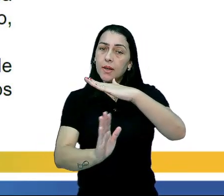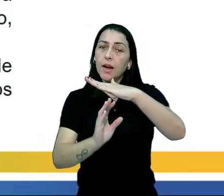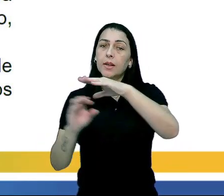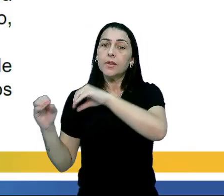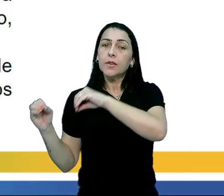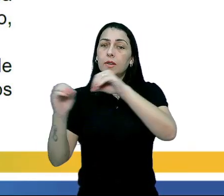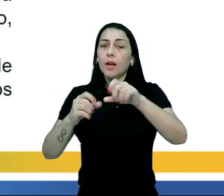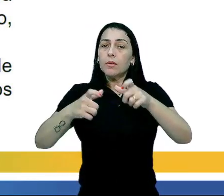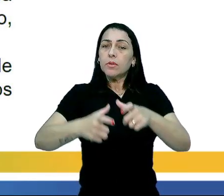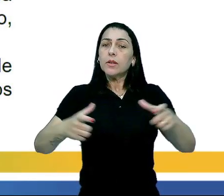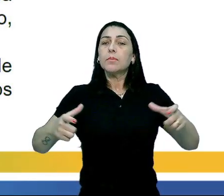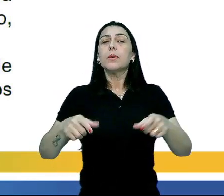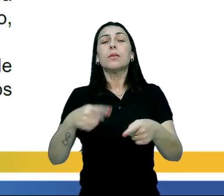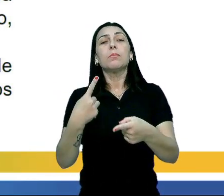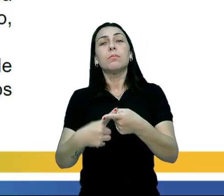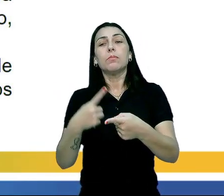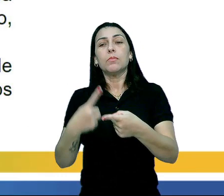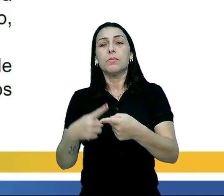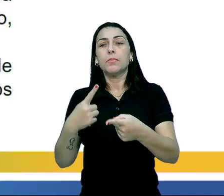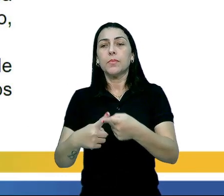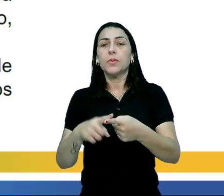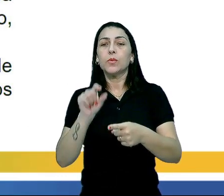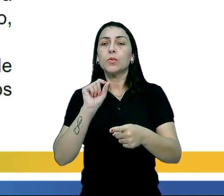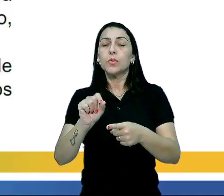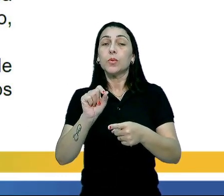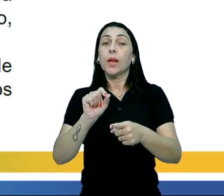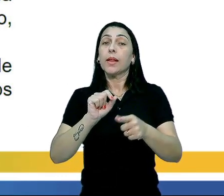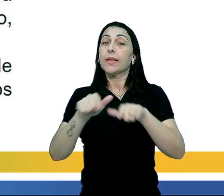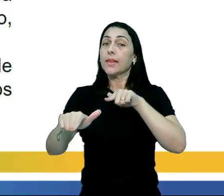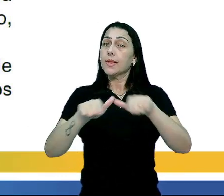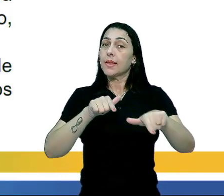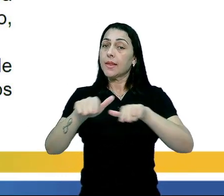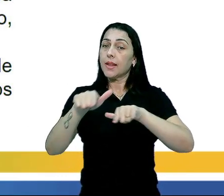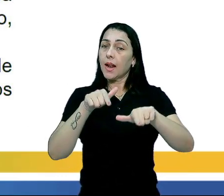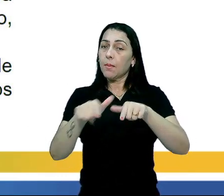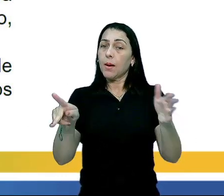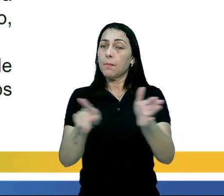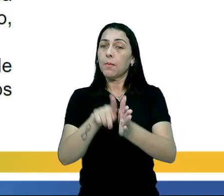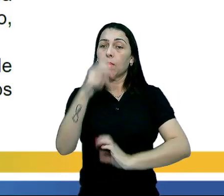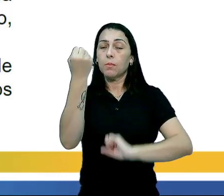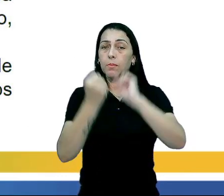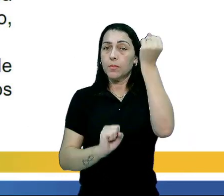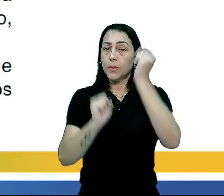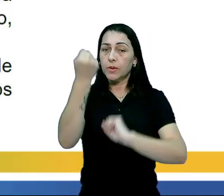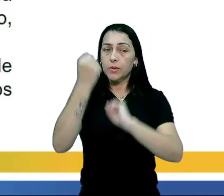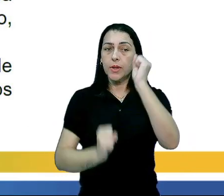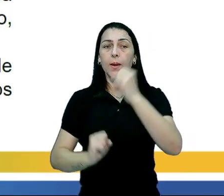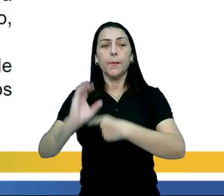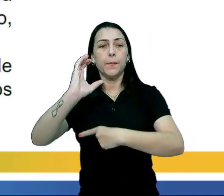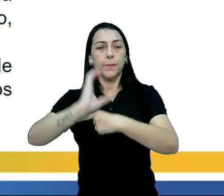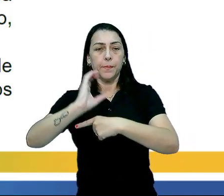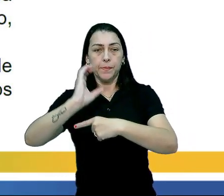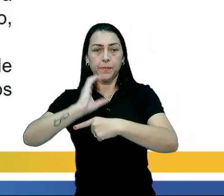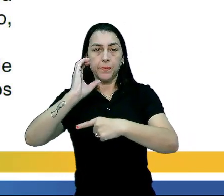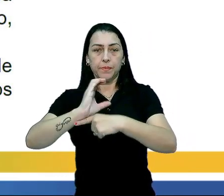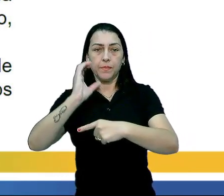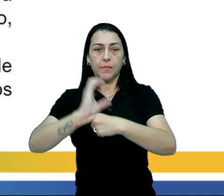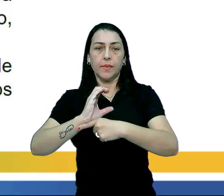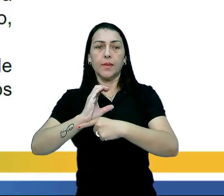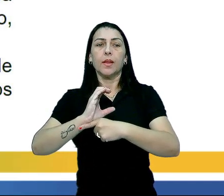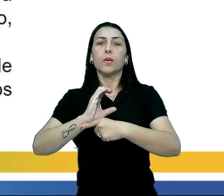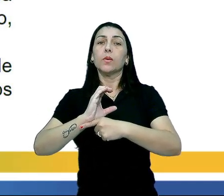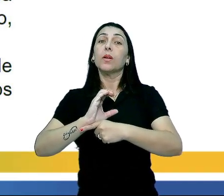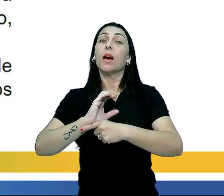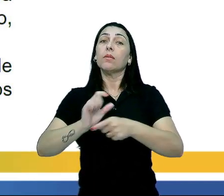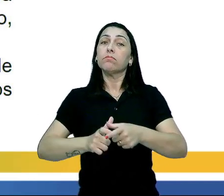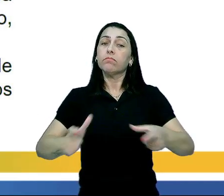de imigrantes que vieram atender à expansão da demanda de mão de obra industrial. Letra C.